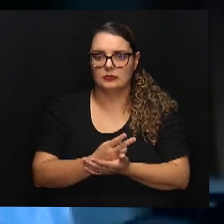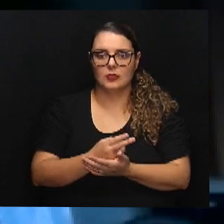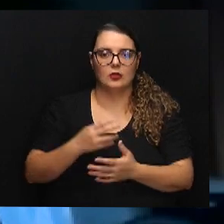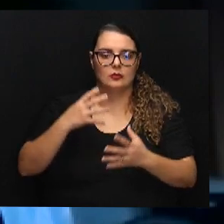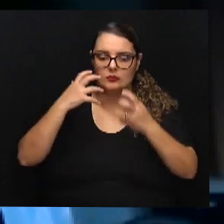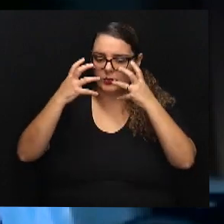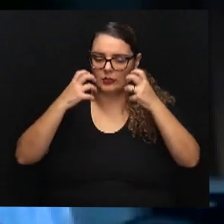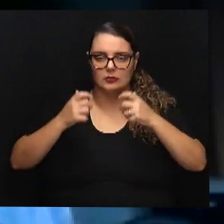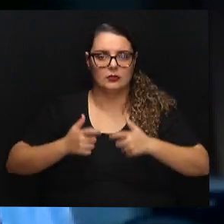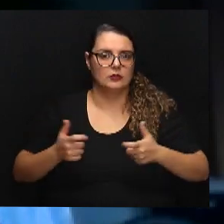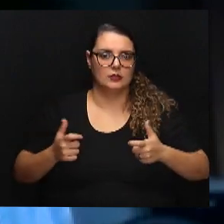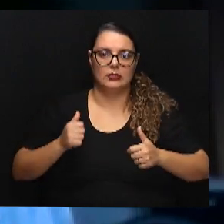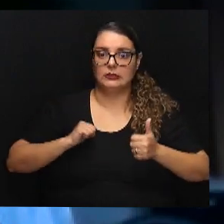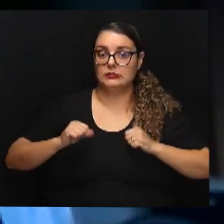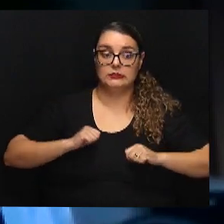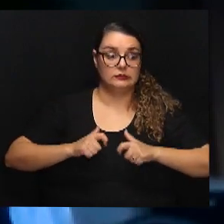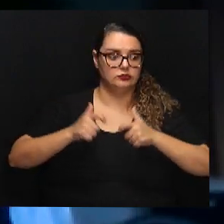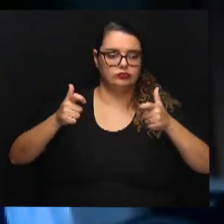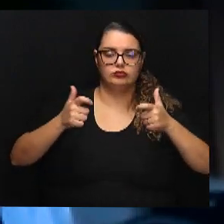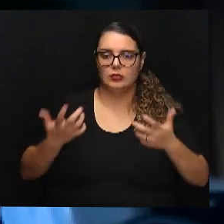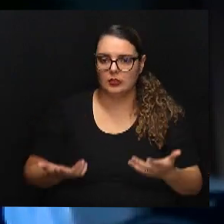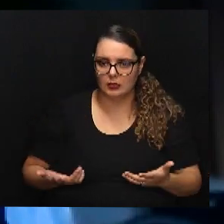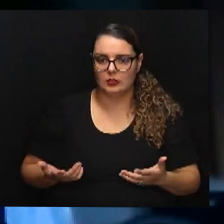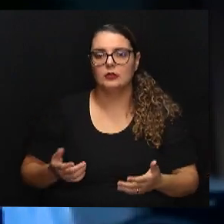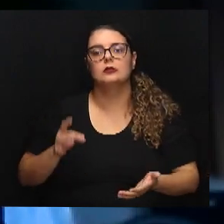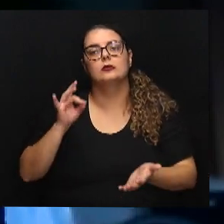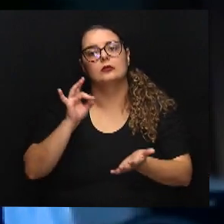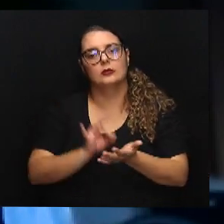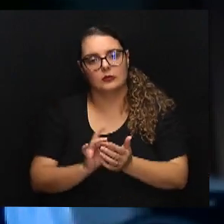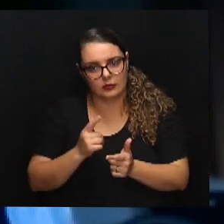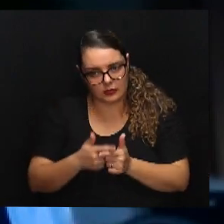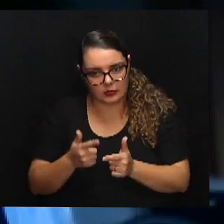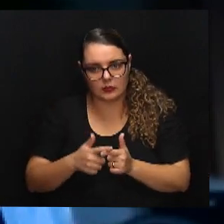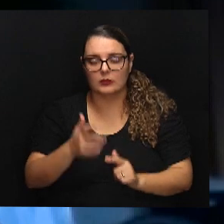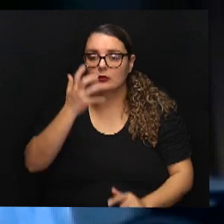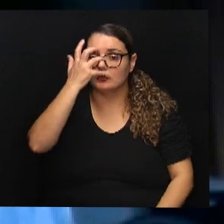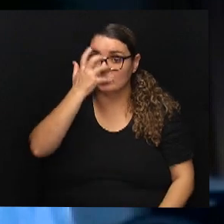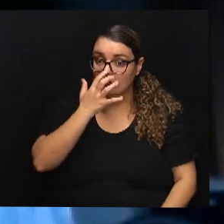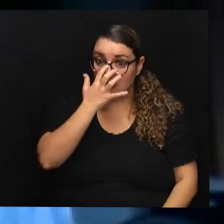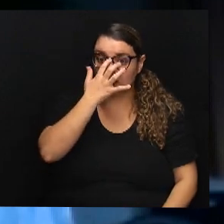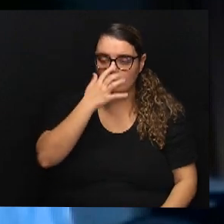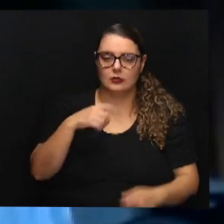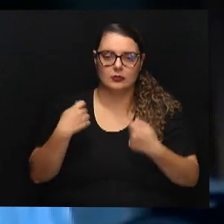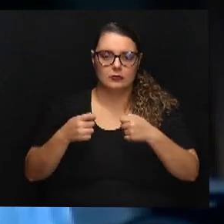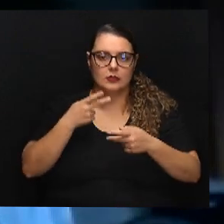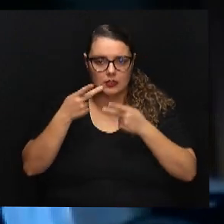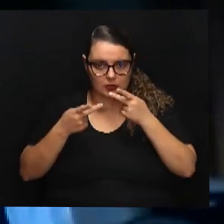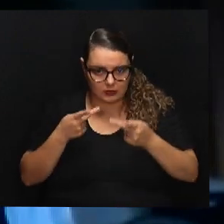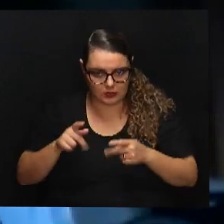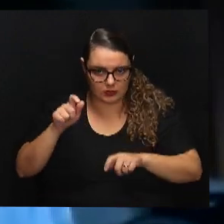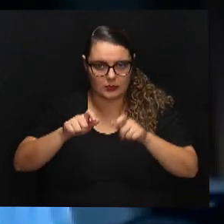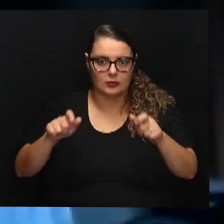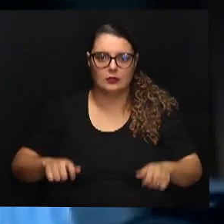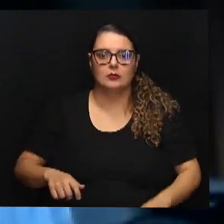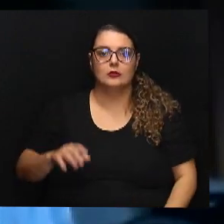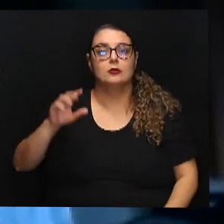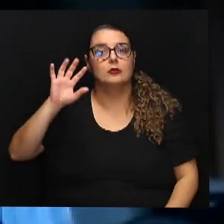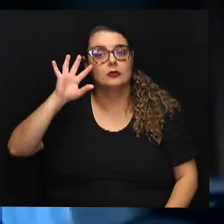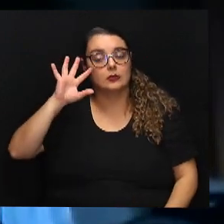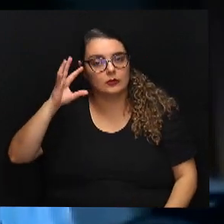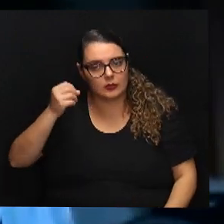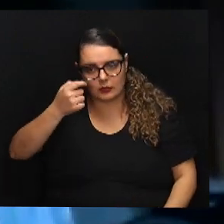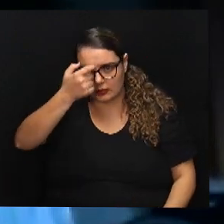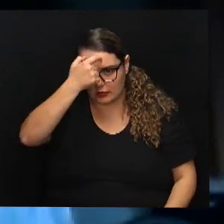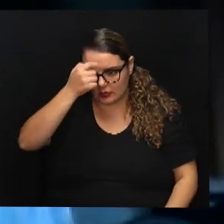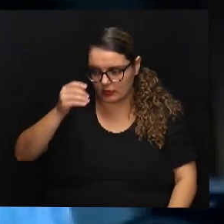sempre, estarem, né, com um nível de estresse e ansiedade muito alto. Então, realmente é um problema muito sério, que a gente precisa